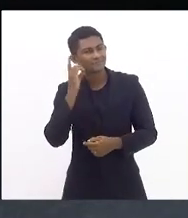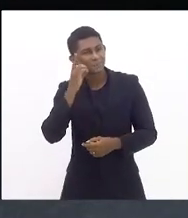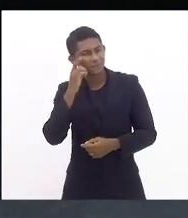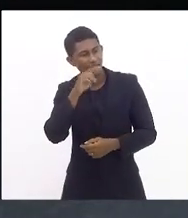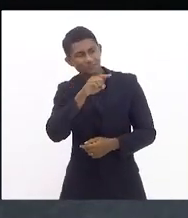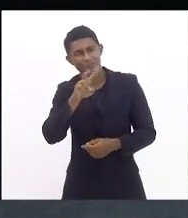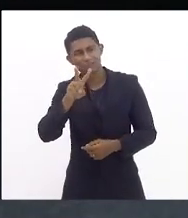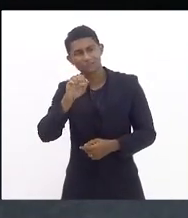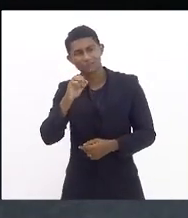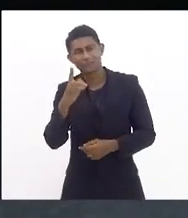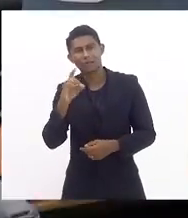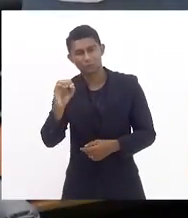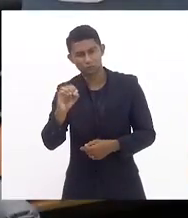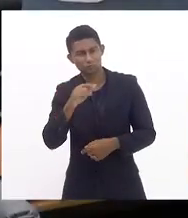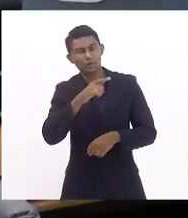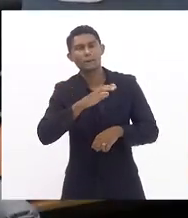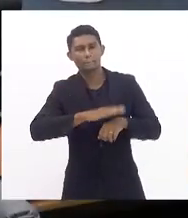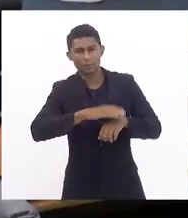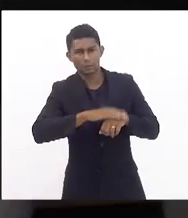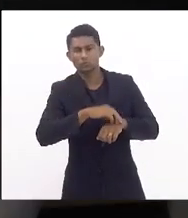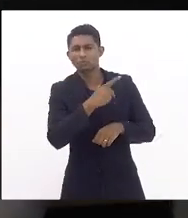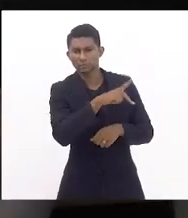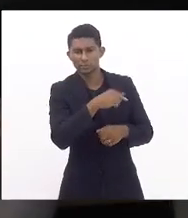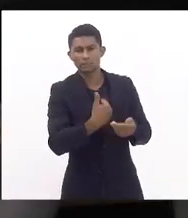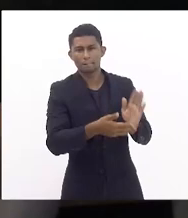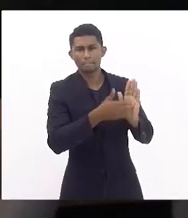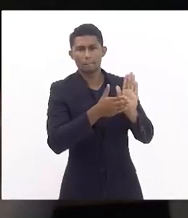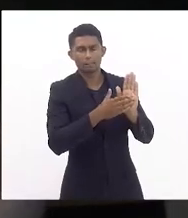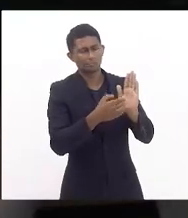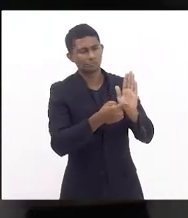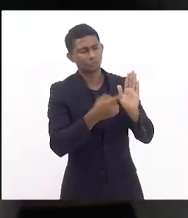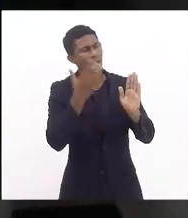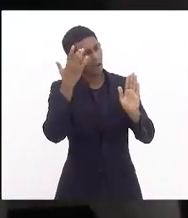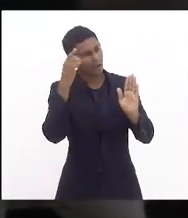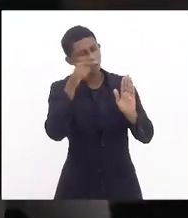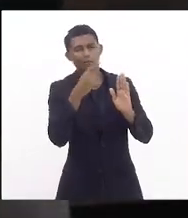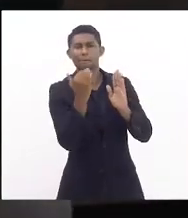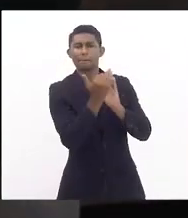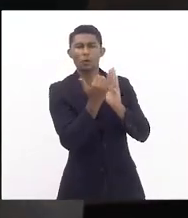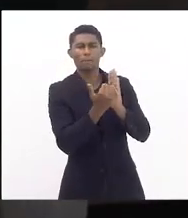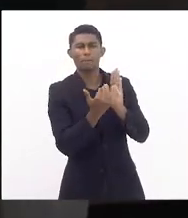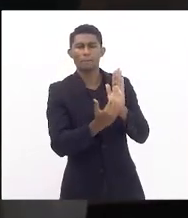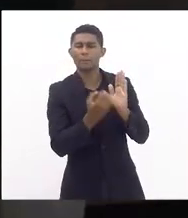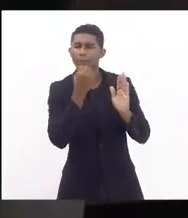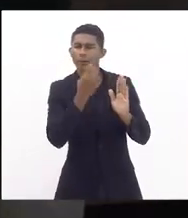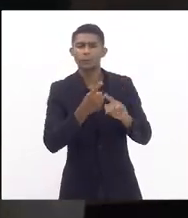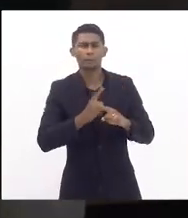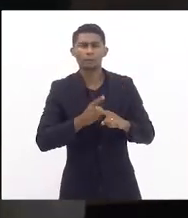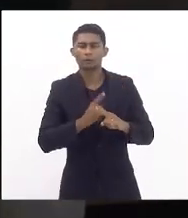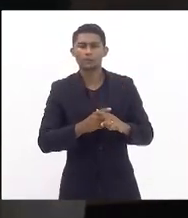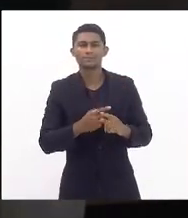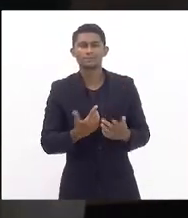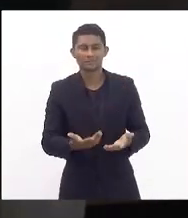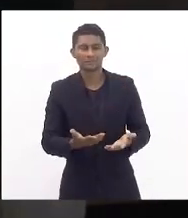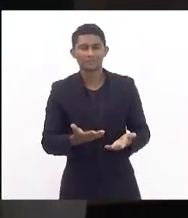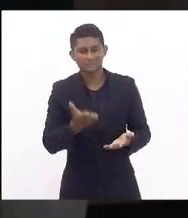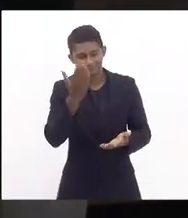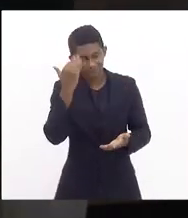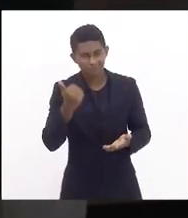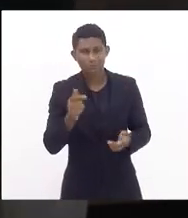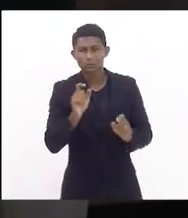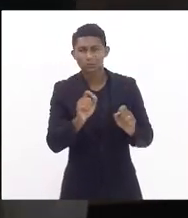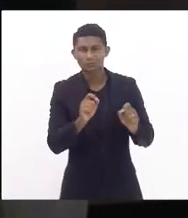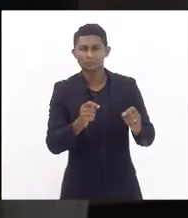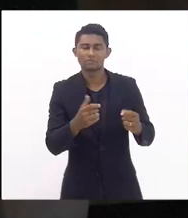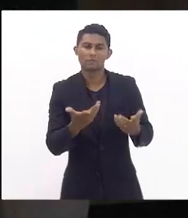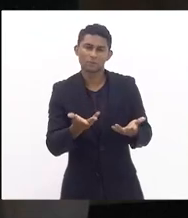tenta apresentar um programa que me parece iniciativa oportuna de reaproveitamento de produtos hortícolas